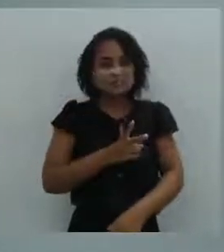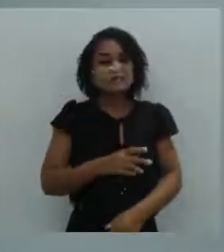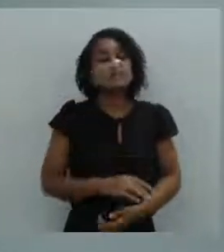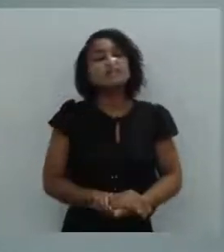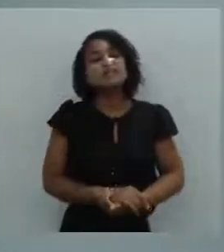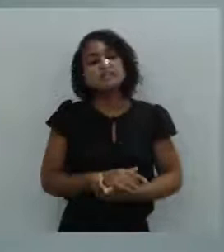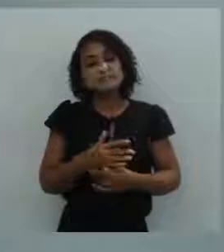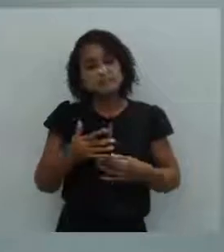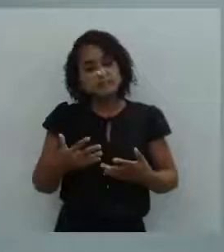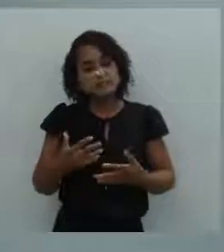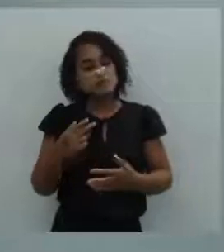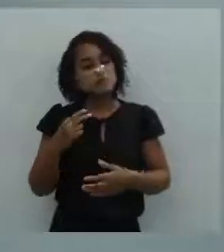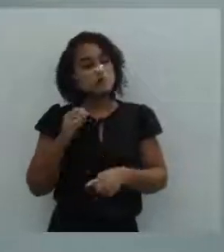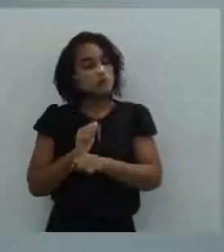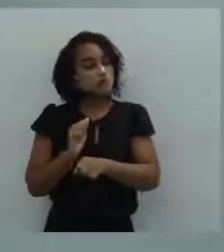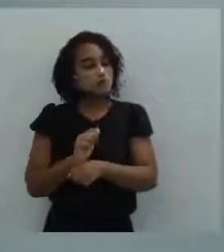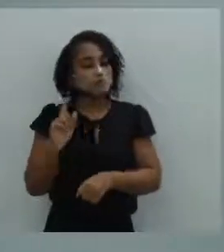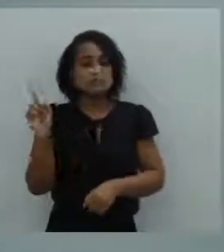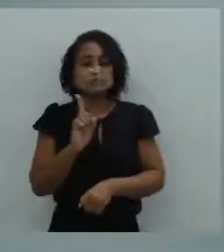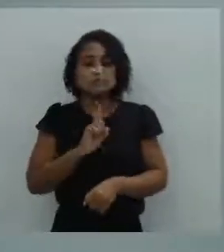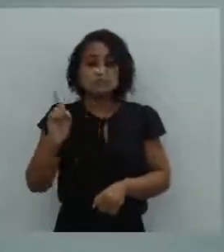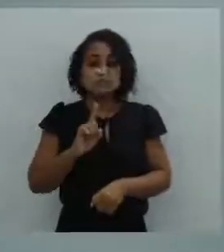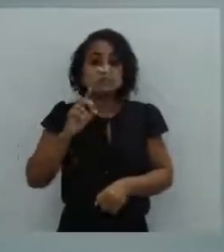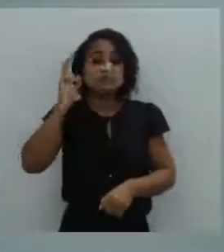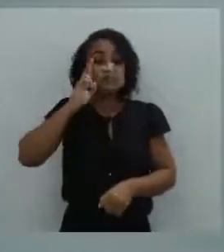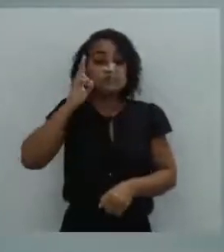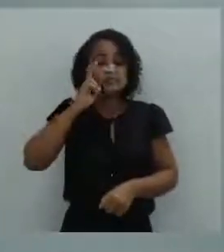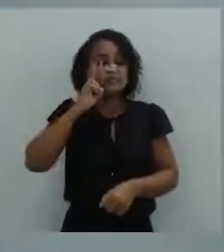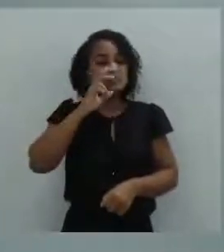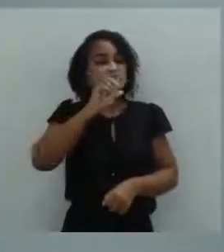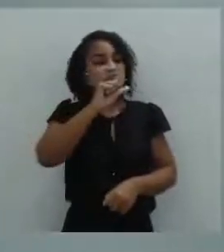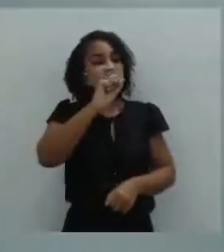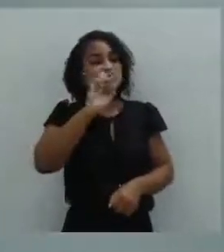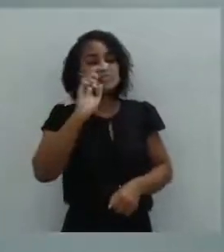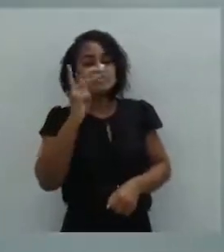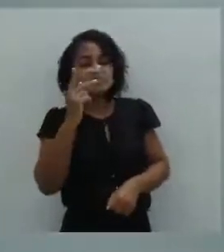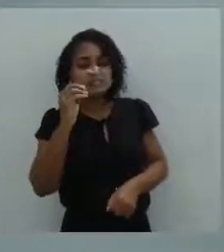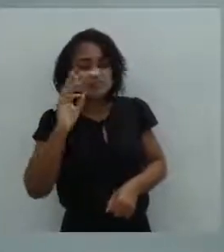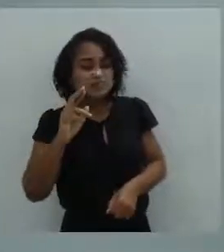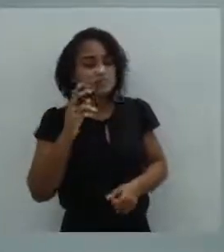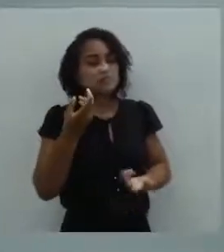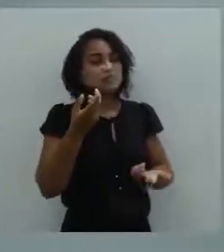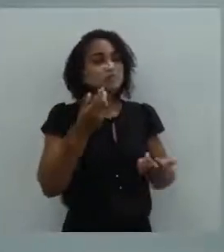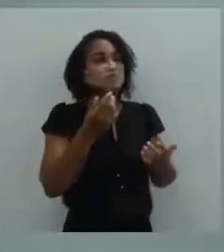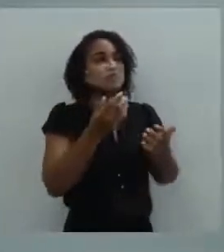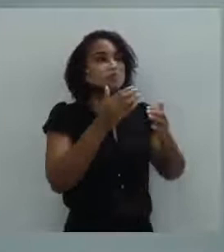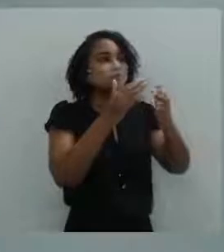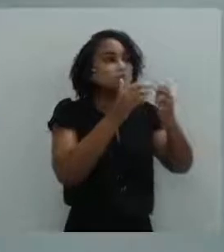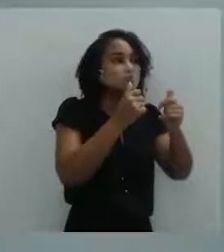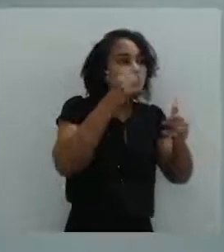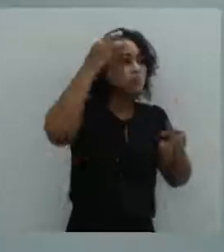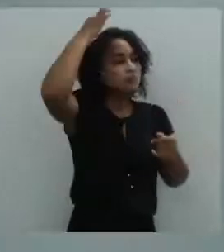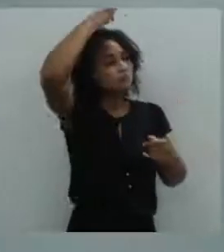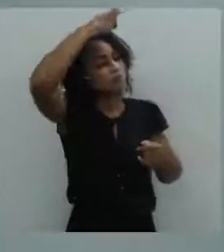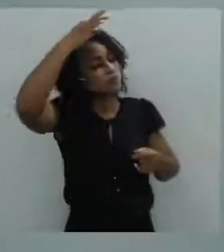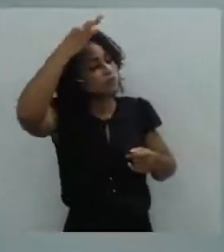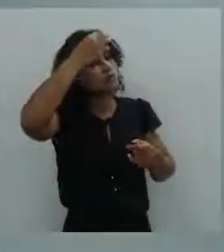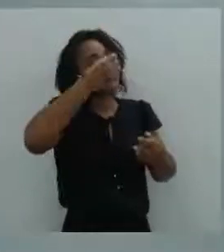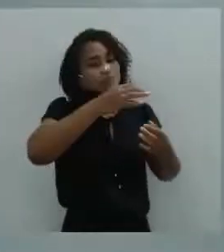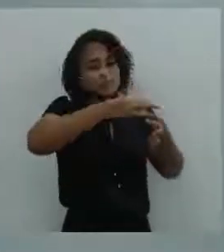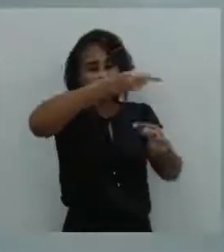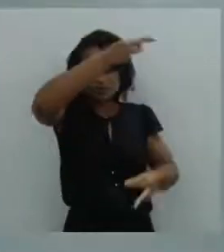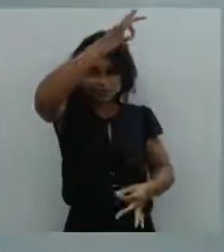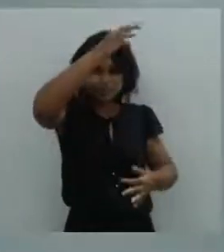tá? Não para por aí, não. Lembra, Senhor, Senhora, Vossa Santidade, Vossa Eminência e por aí